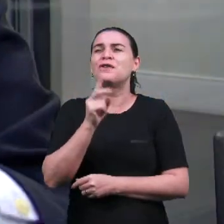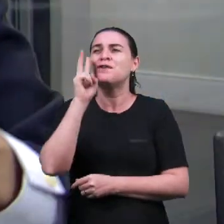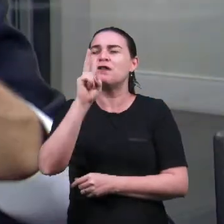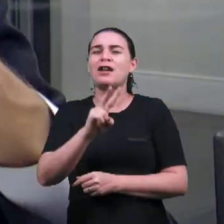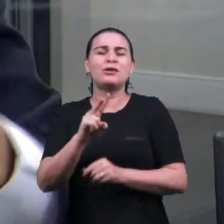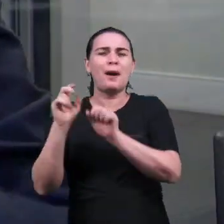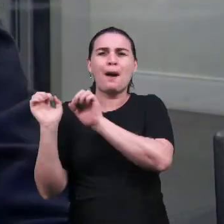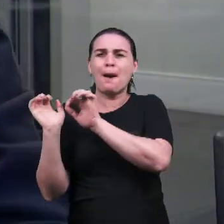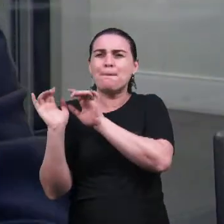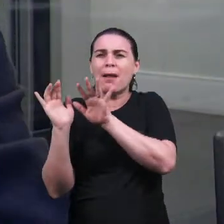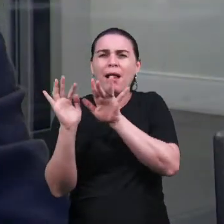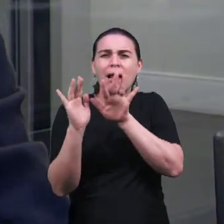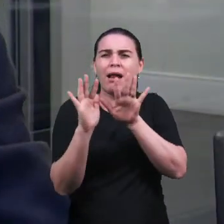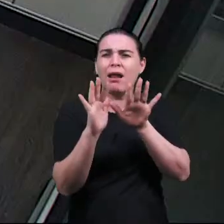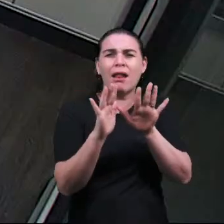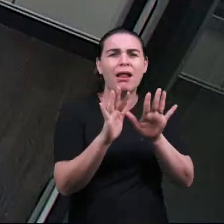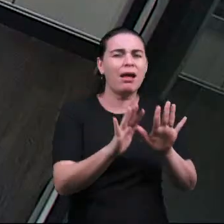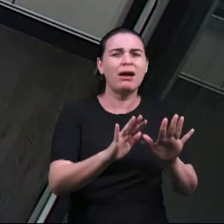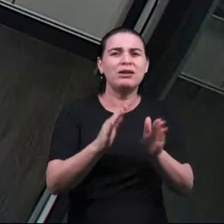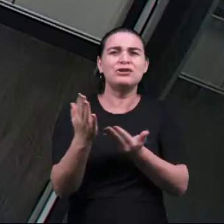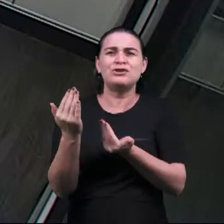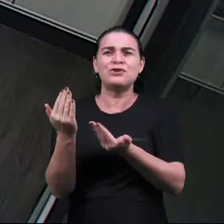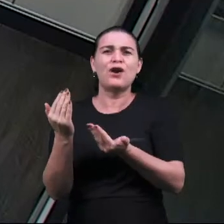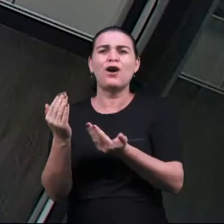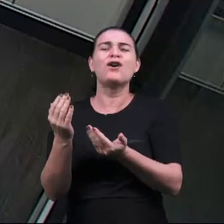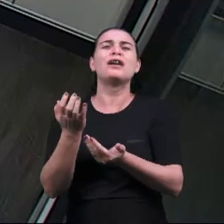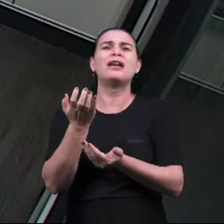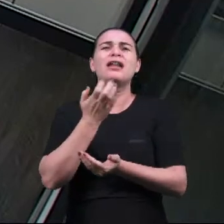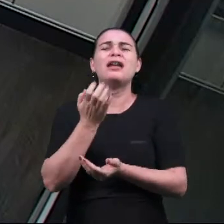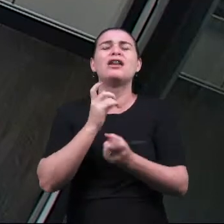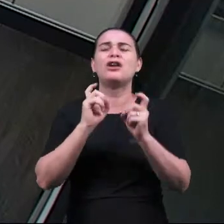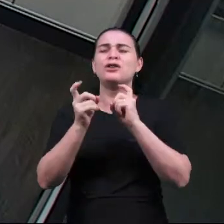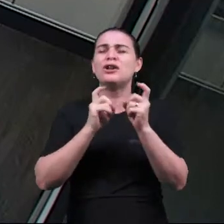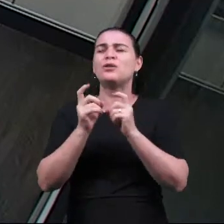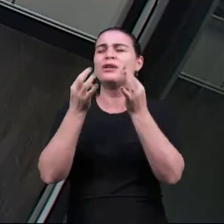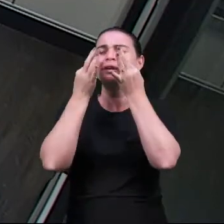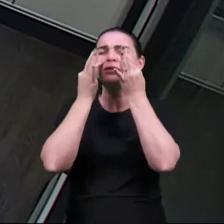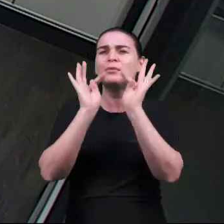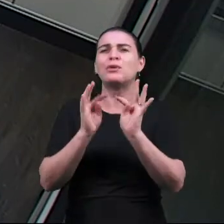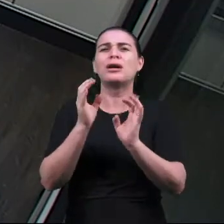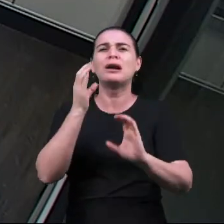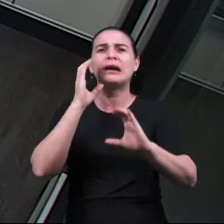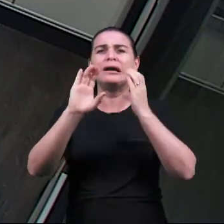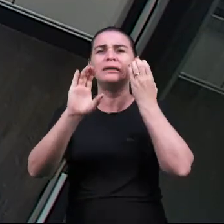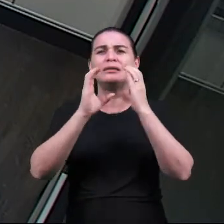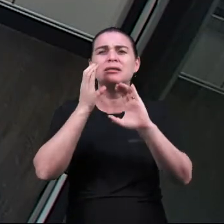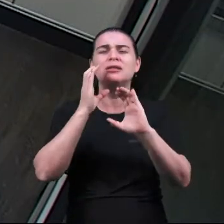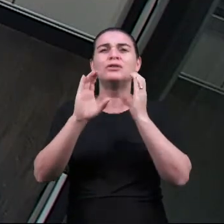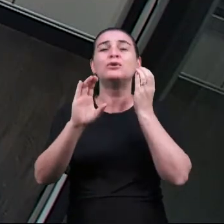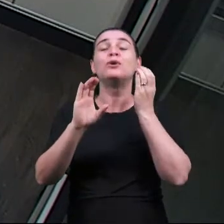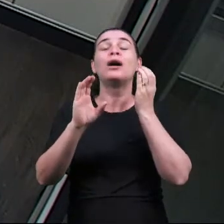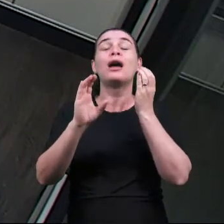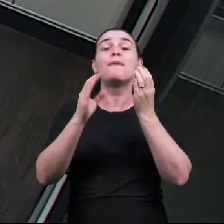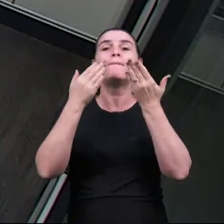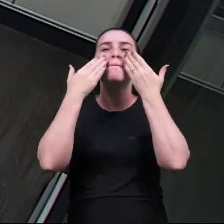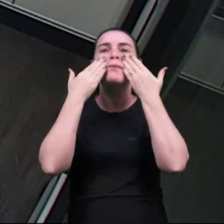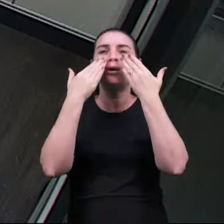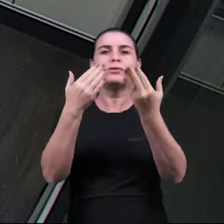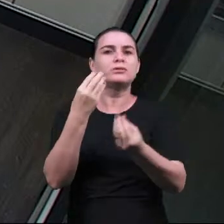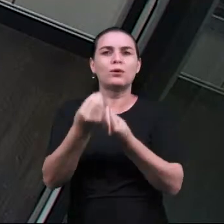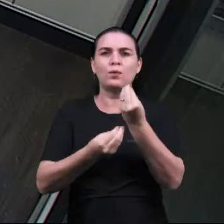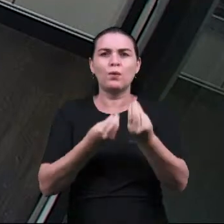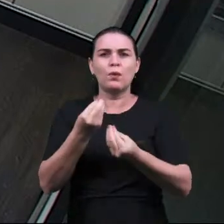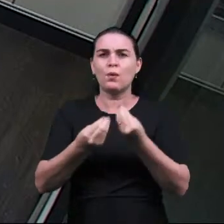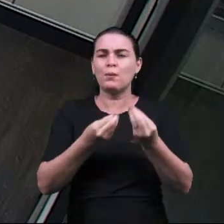essa sede dos jovens, indo para as reuniões, cantando, dando testemunho, ele falou assim, isso é uma expressão da obra. É